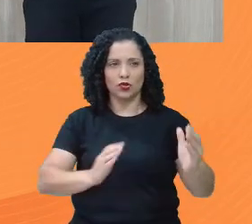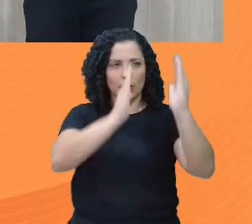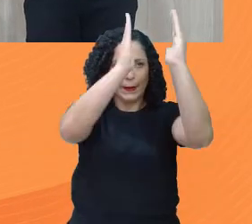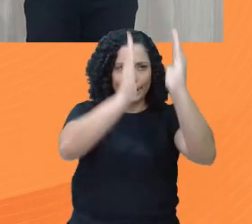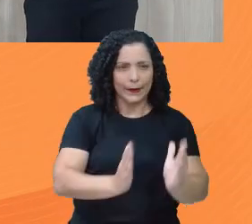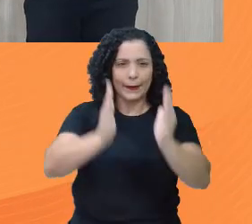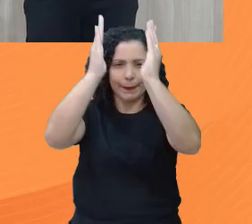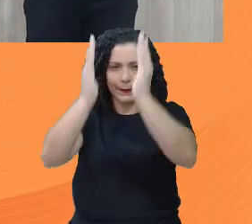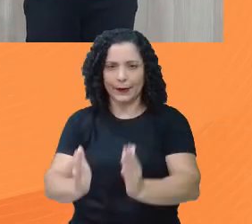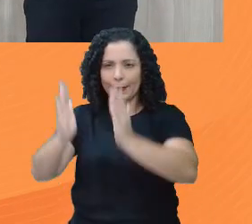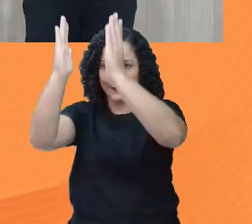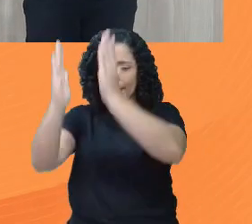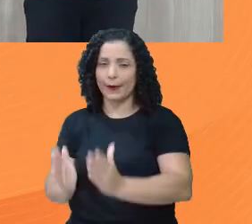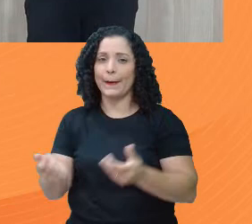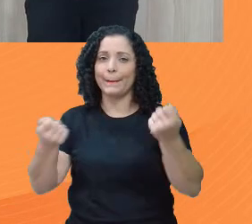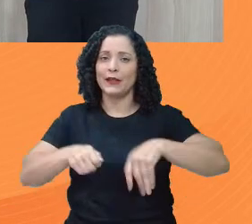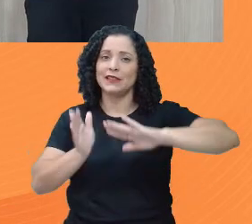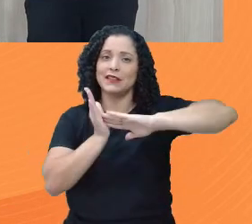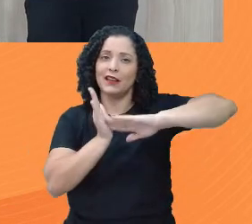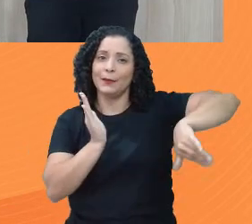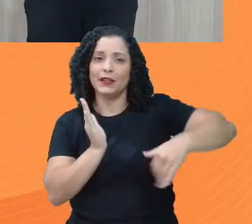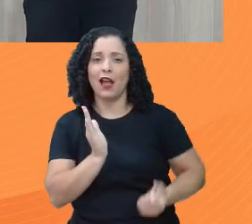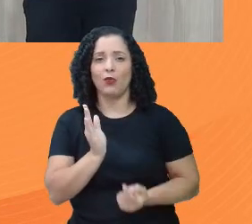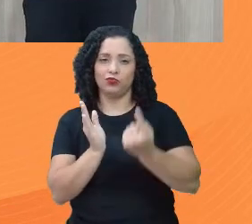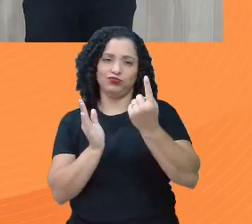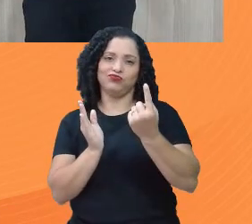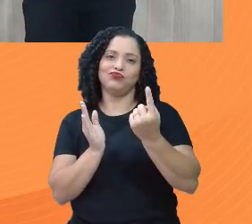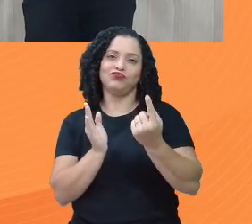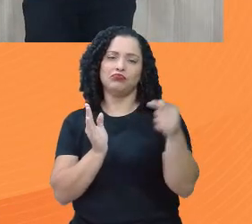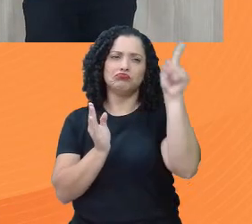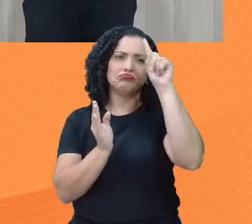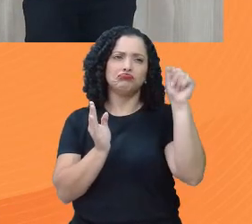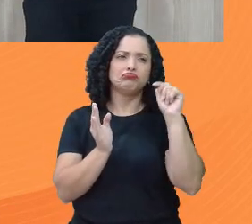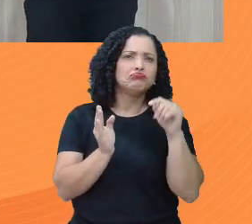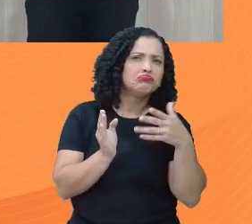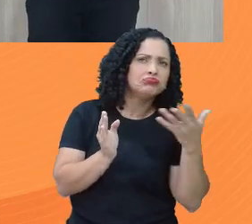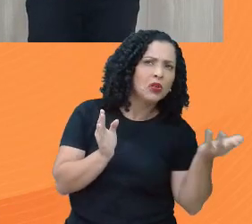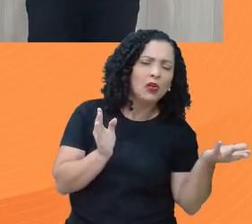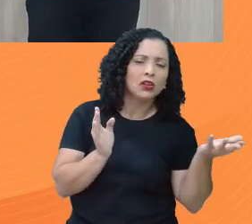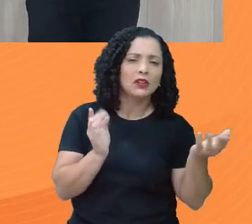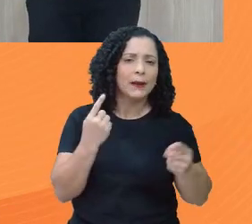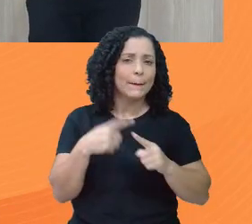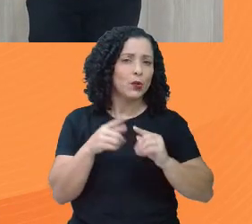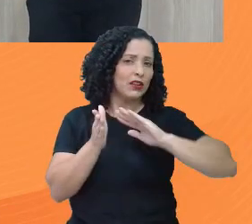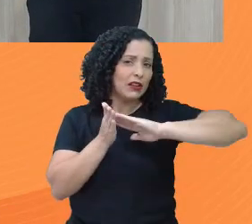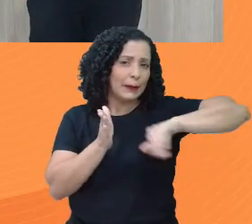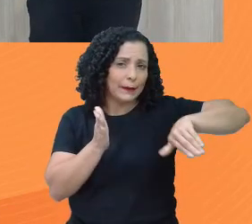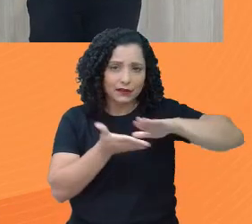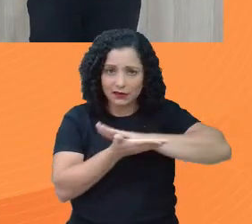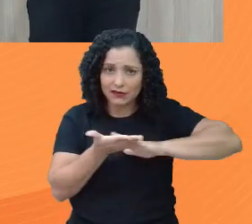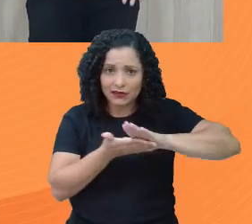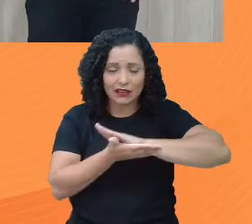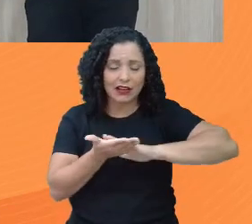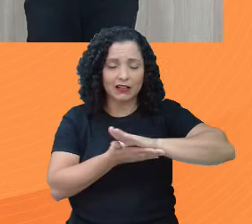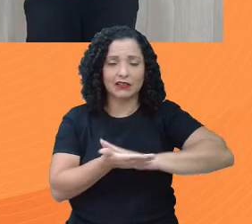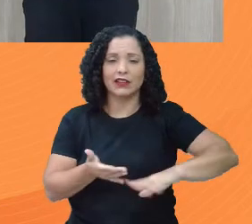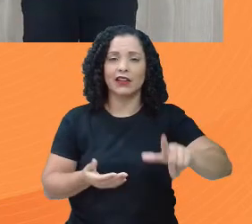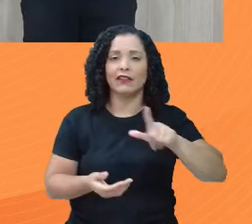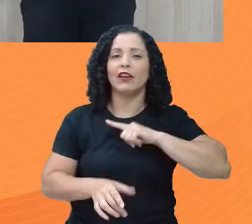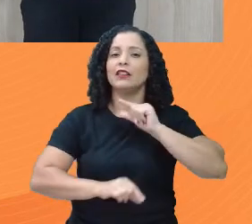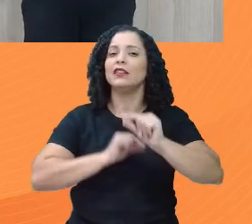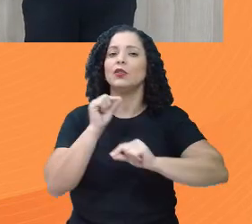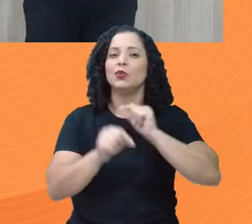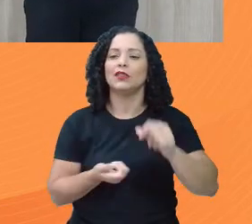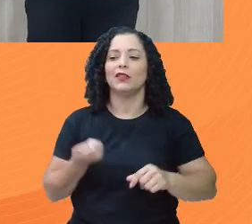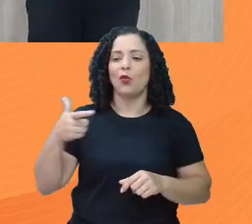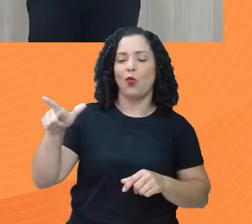precisa eliminar uma incógnita. Porque se a gente não elimina uma incógnita, o que é que acontece? A gente vai ter aí uma outra